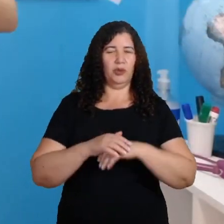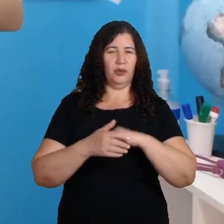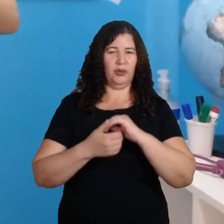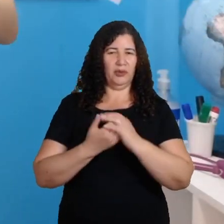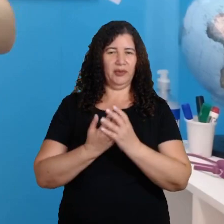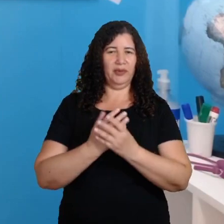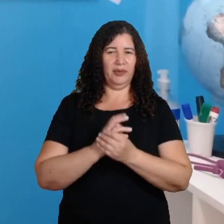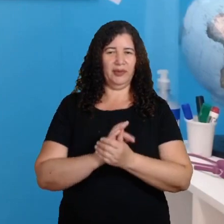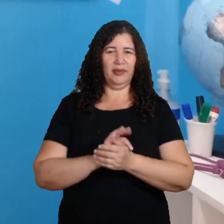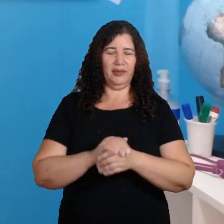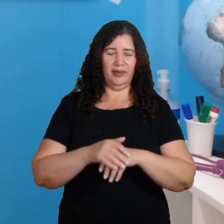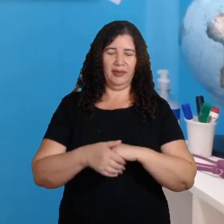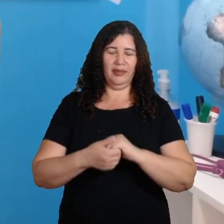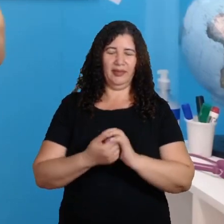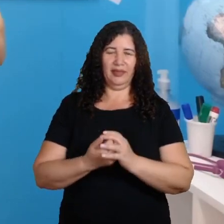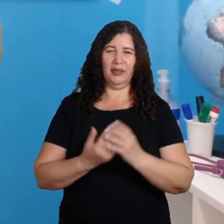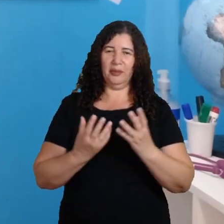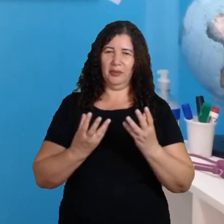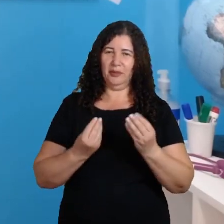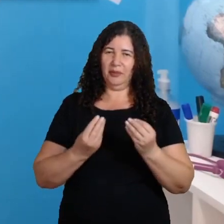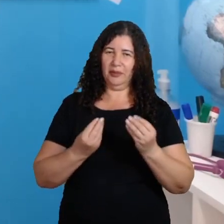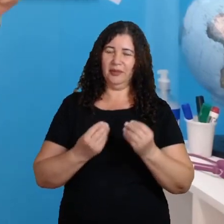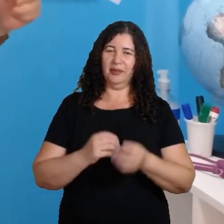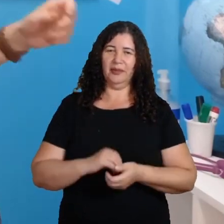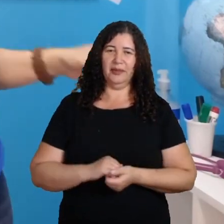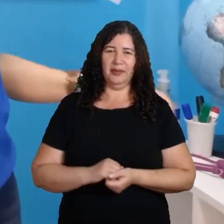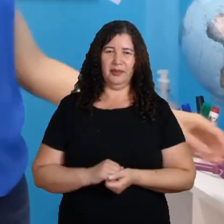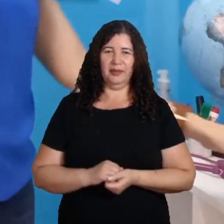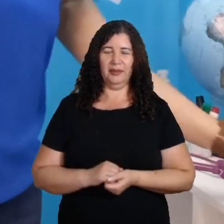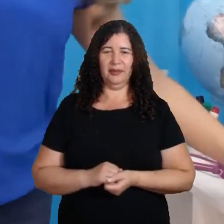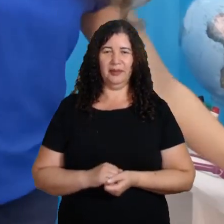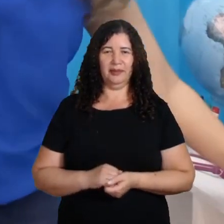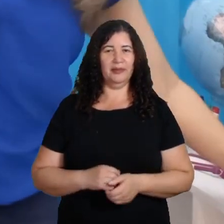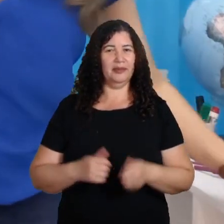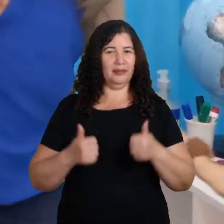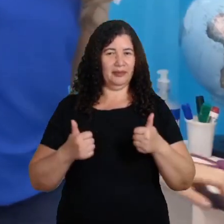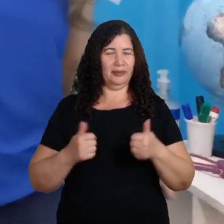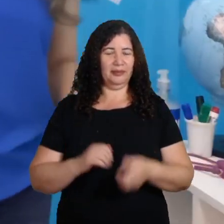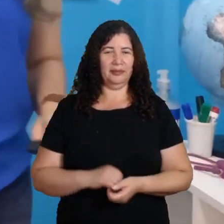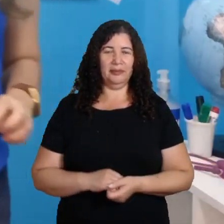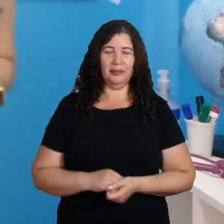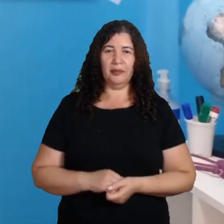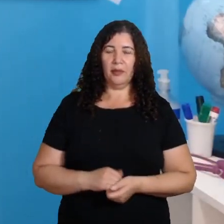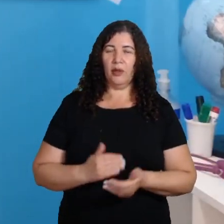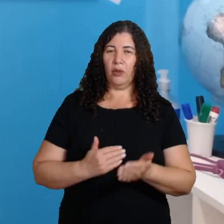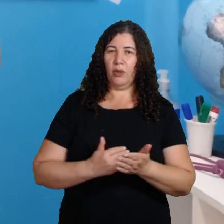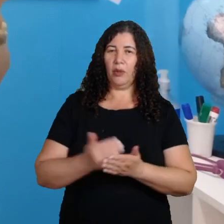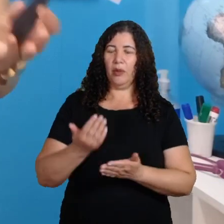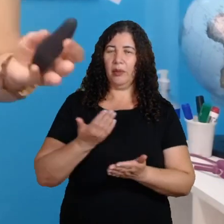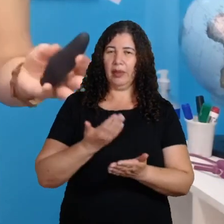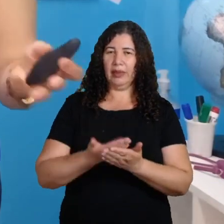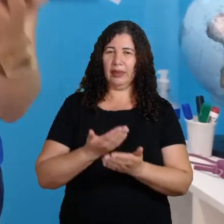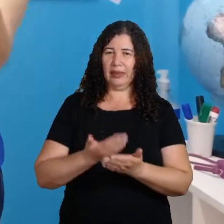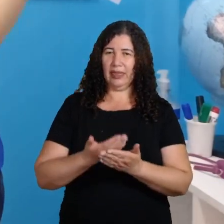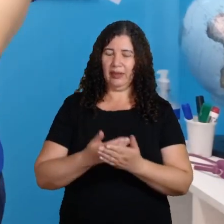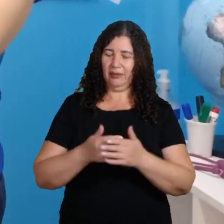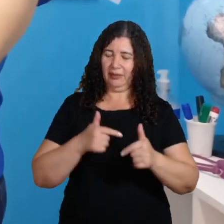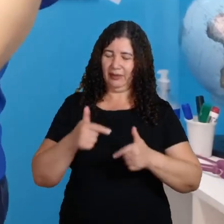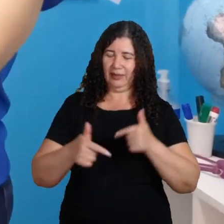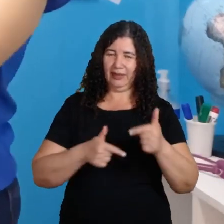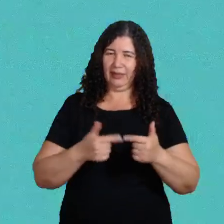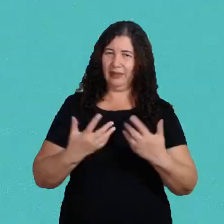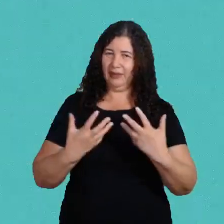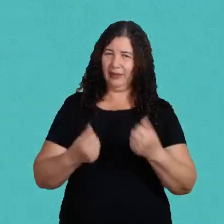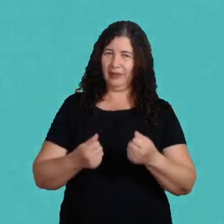vez, eu capricho no álcool em gel, tudo bem? Pra gente começar a trabalhar.